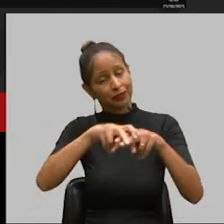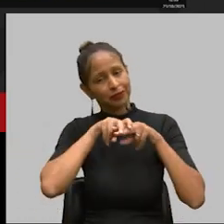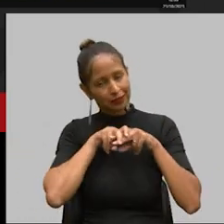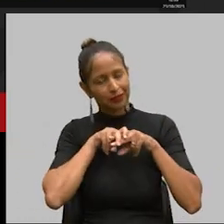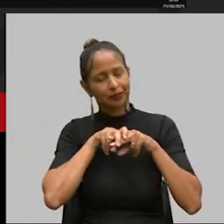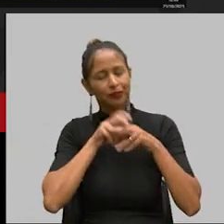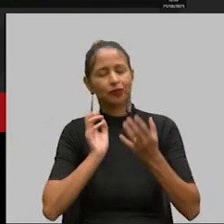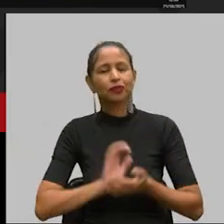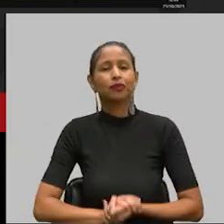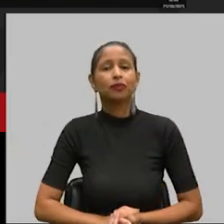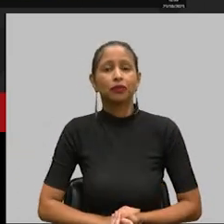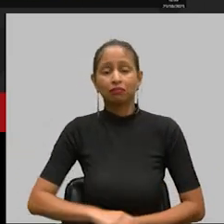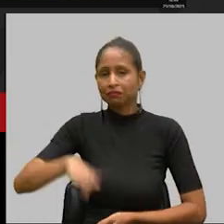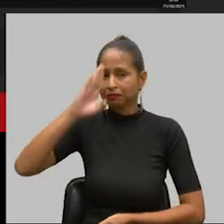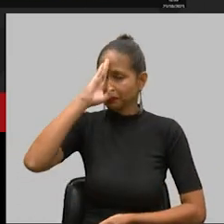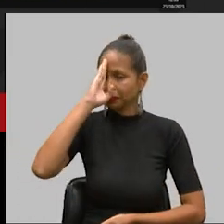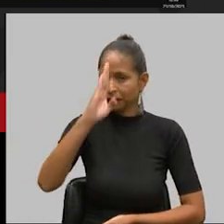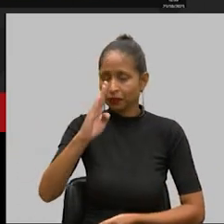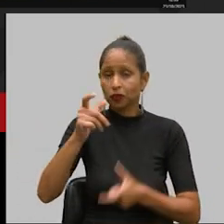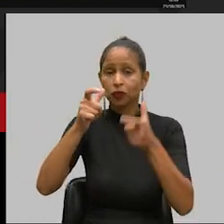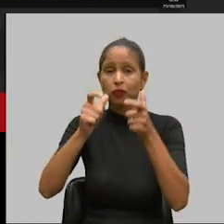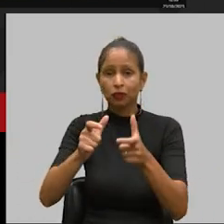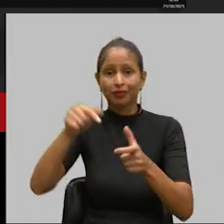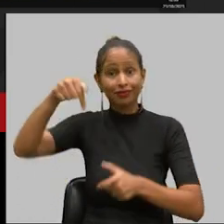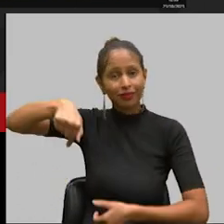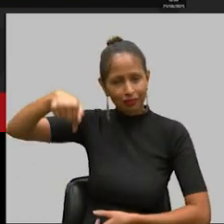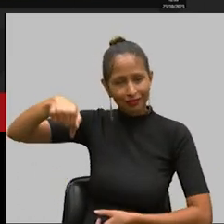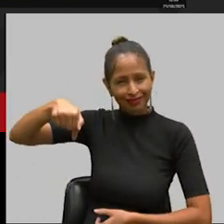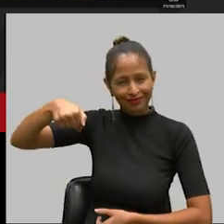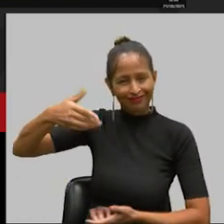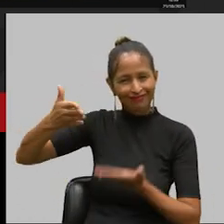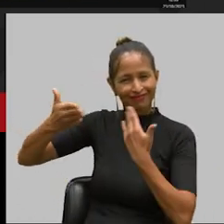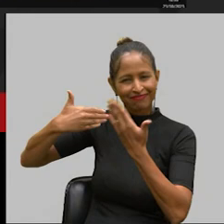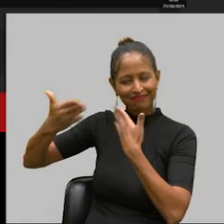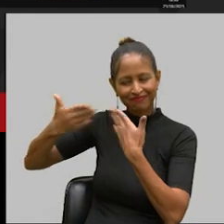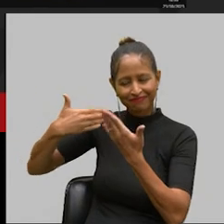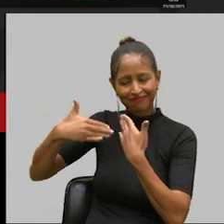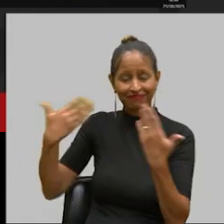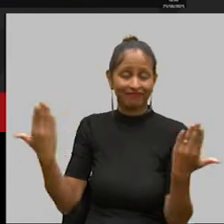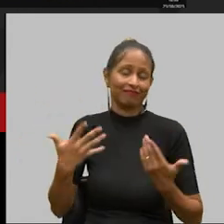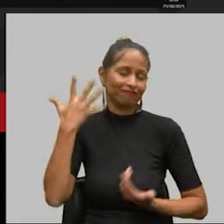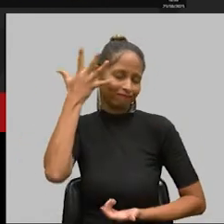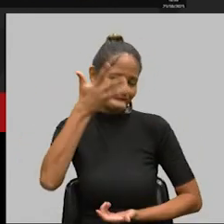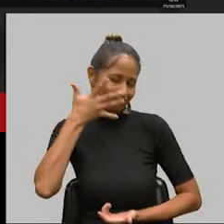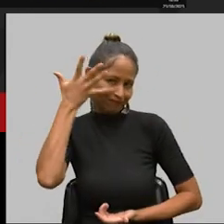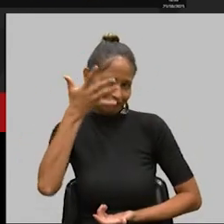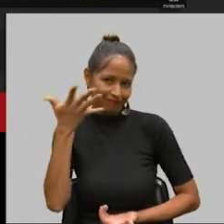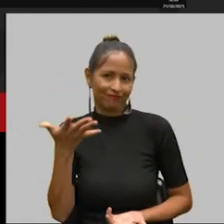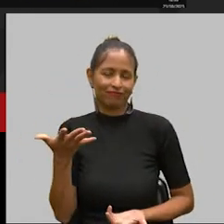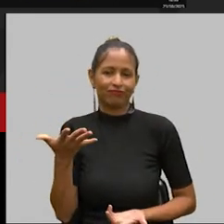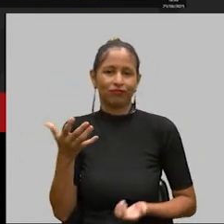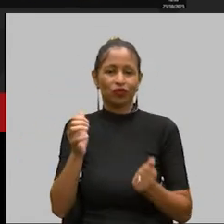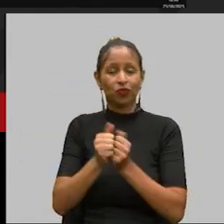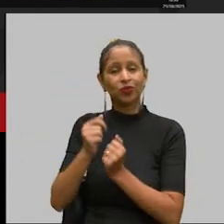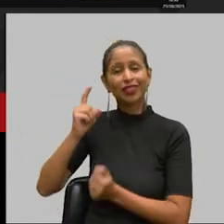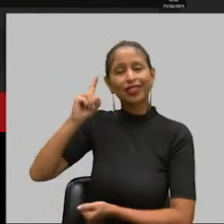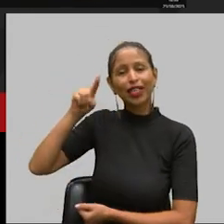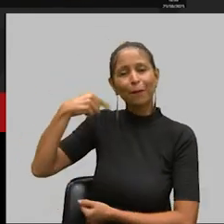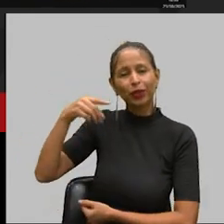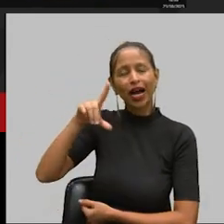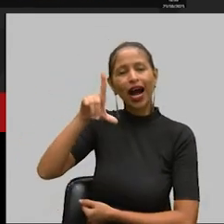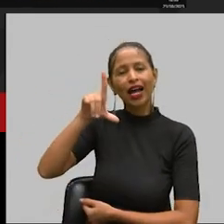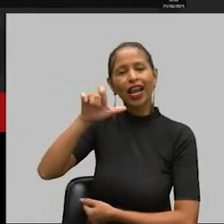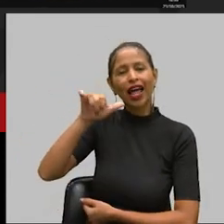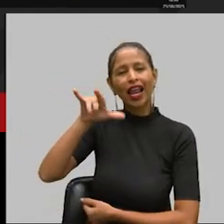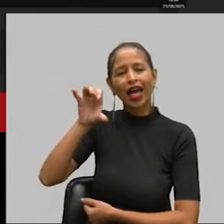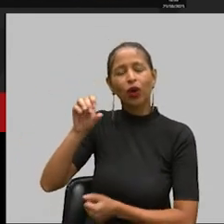eh fundamental espaços como esse que tá ocorrendo hoje né puxado pelo Deputado Leleco